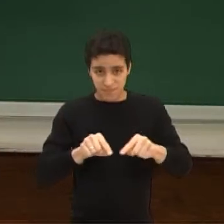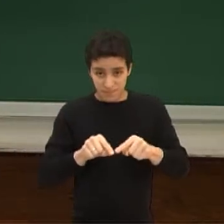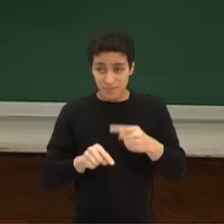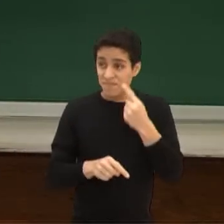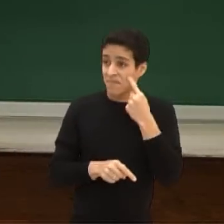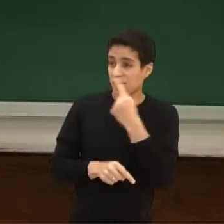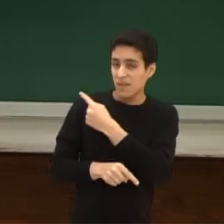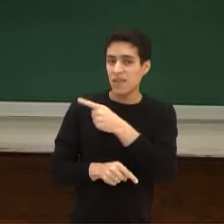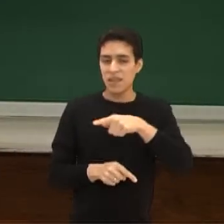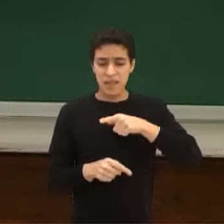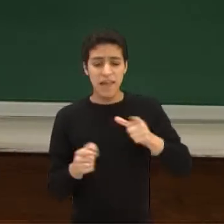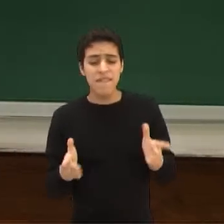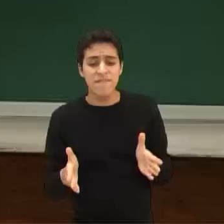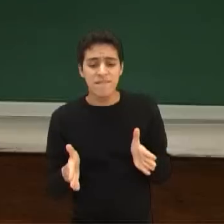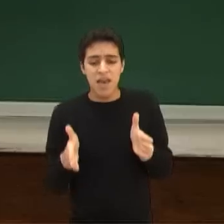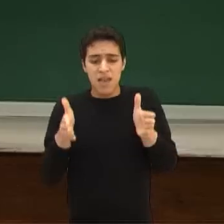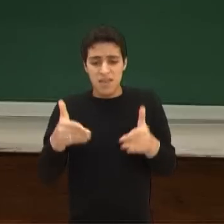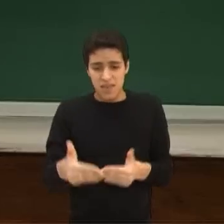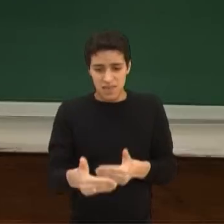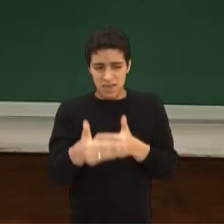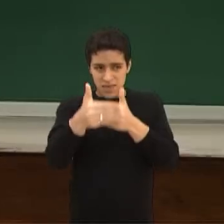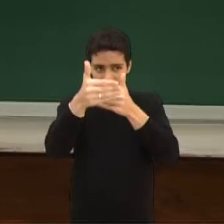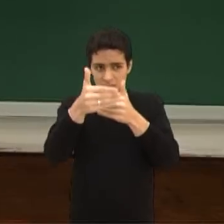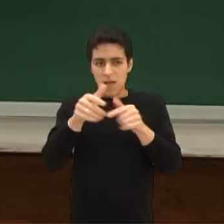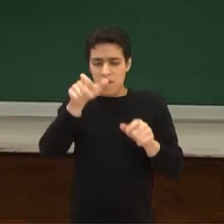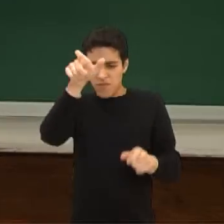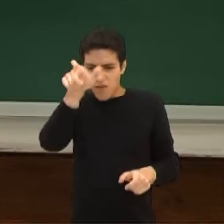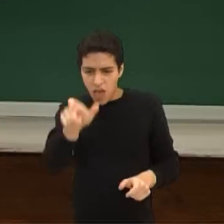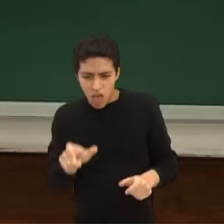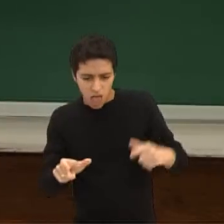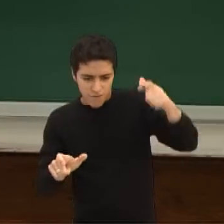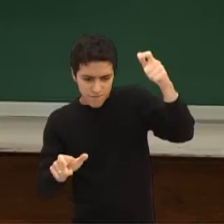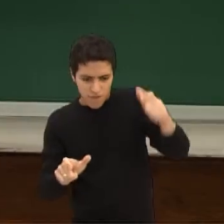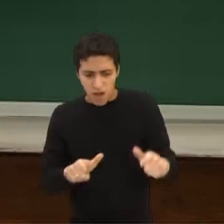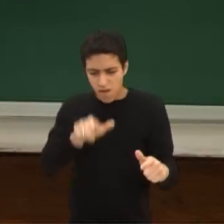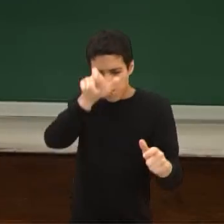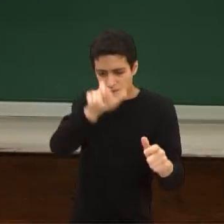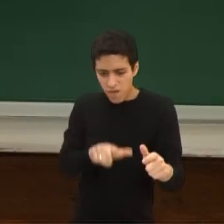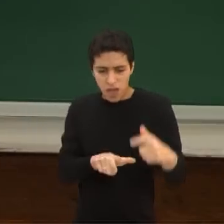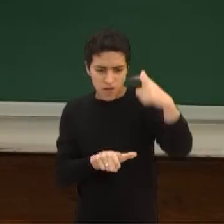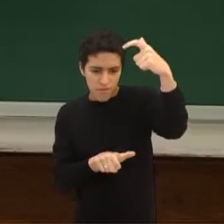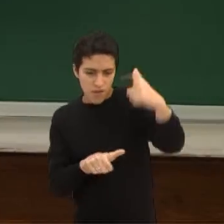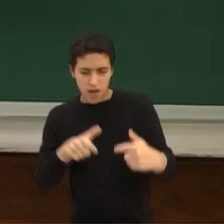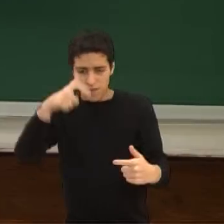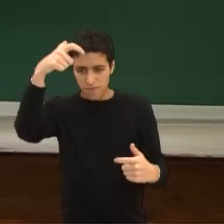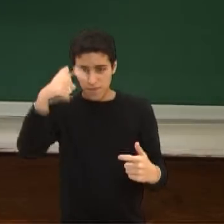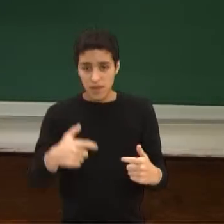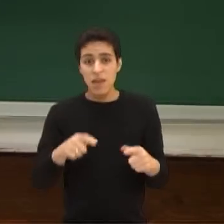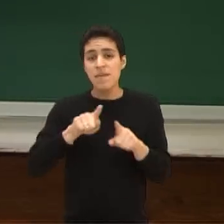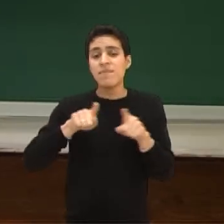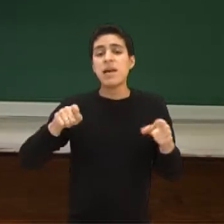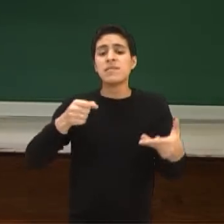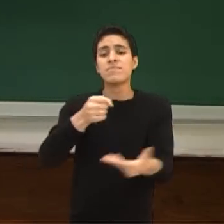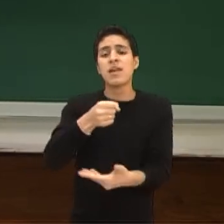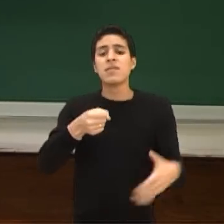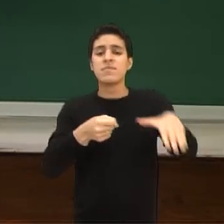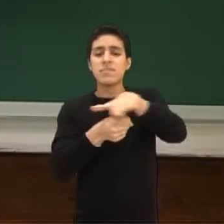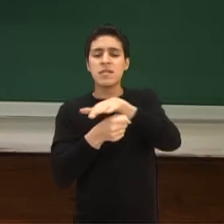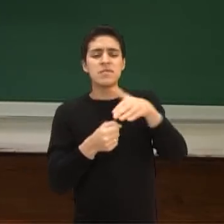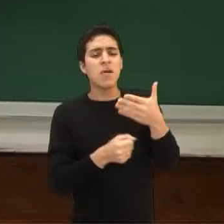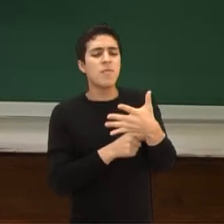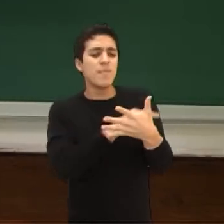faces retangulares. E as nossas bases são duas bases formadas por pentágono. Por